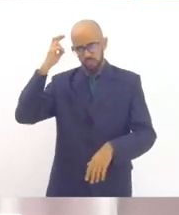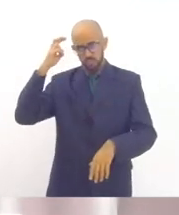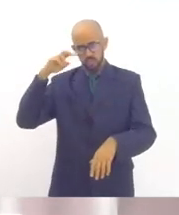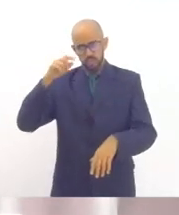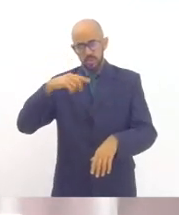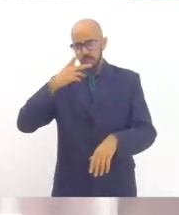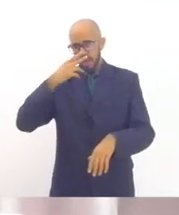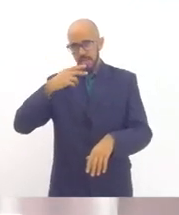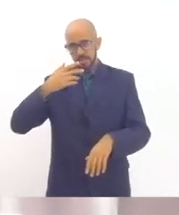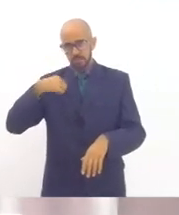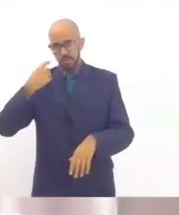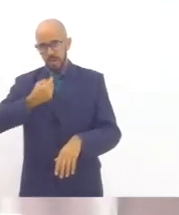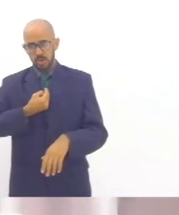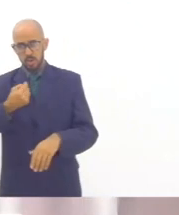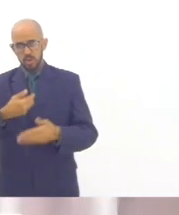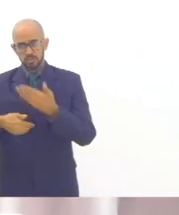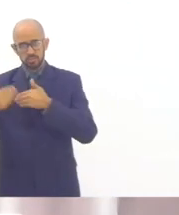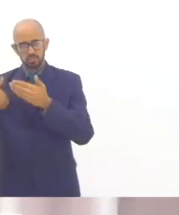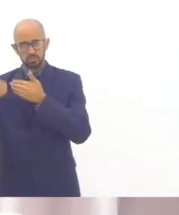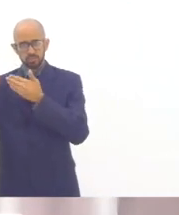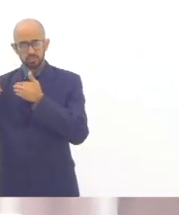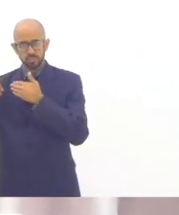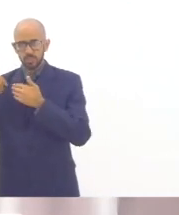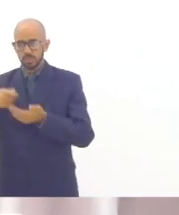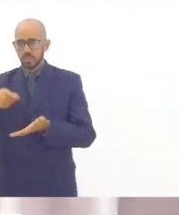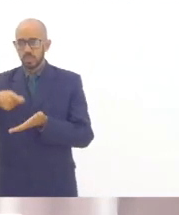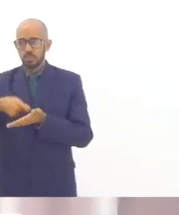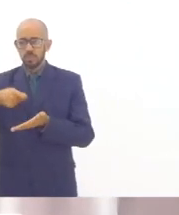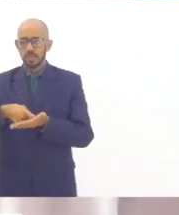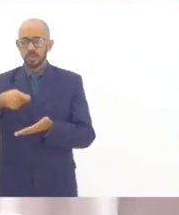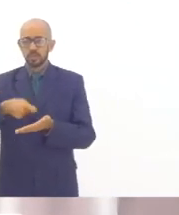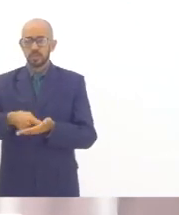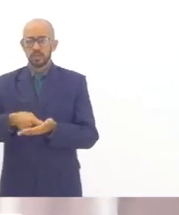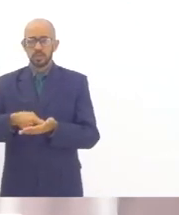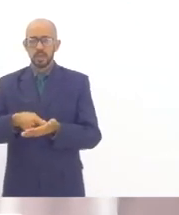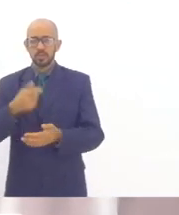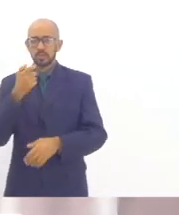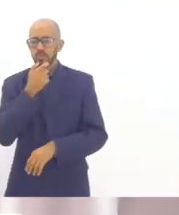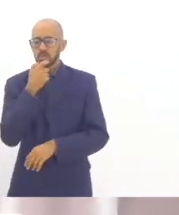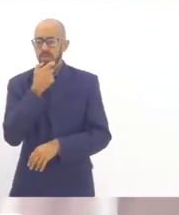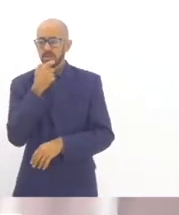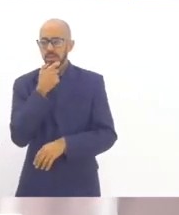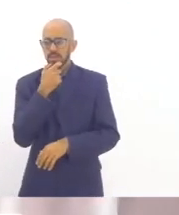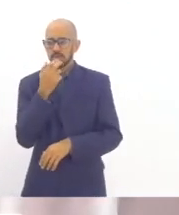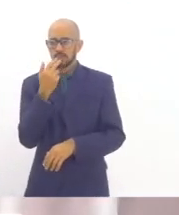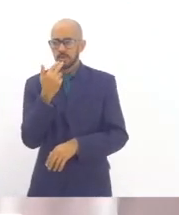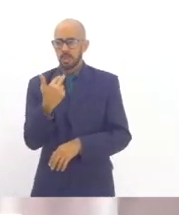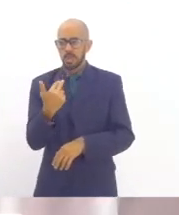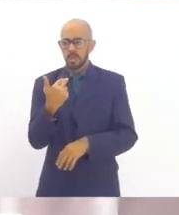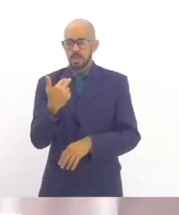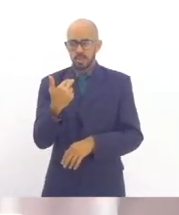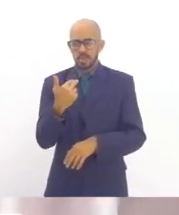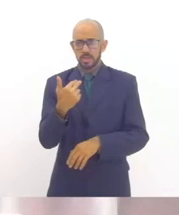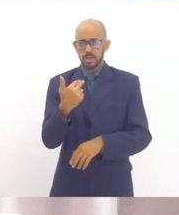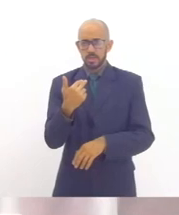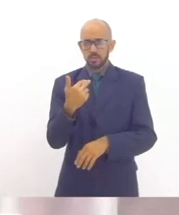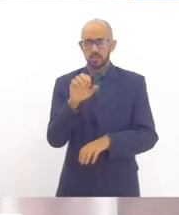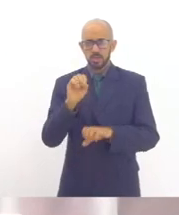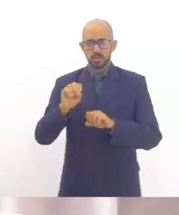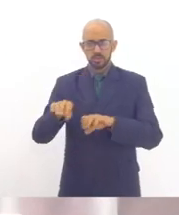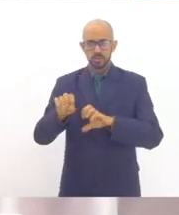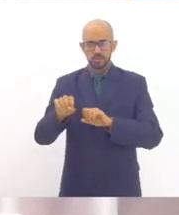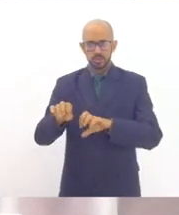um retrocesso a obrigatoriedade da língua inglesa como língua estrangeira a ser ensinada, de alguma